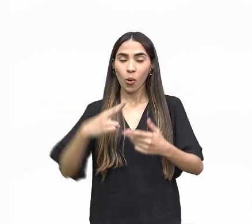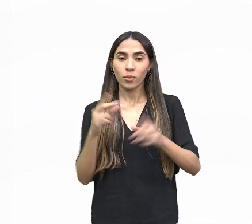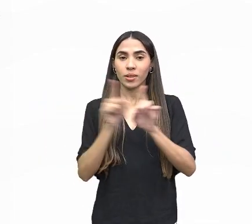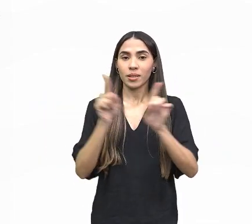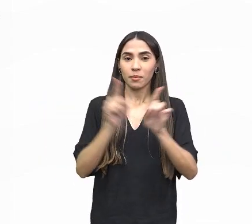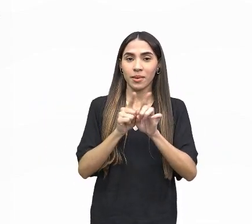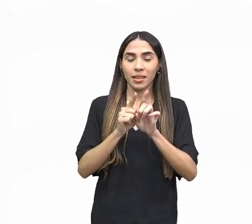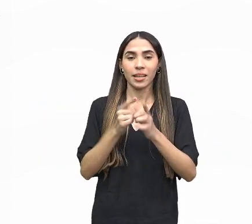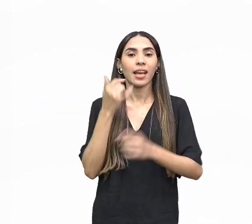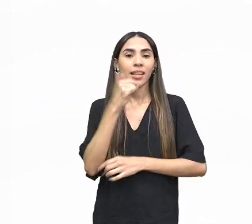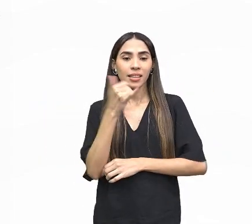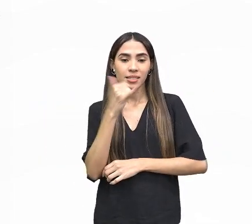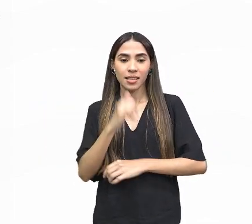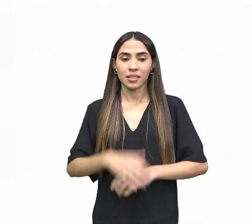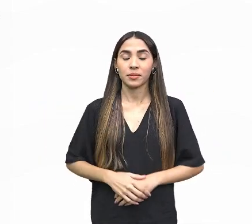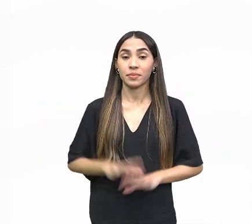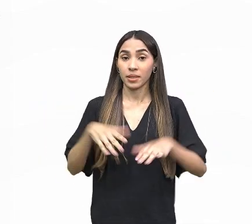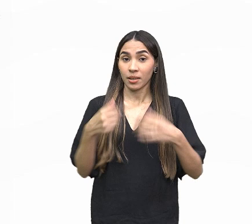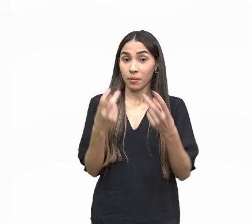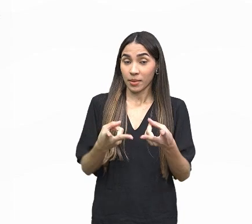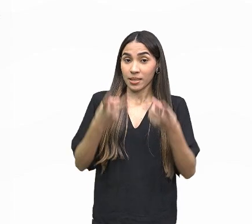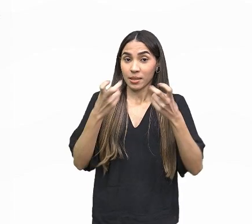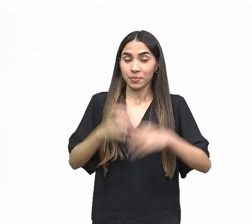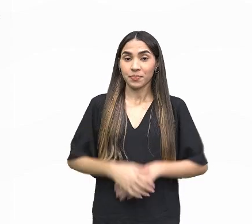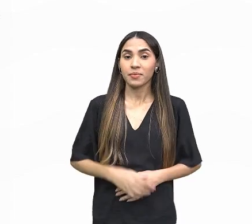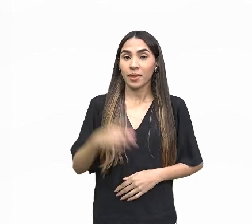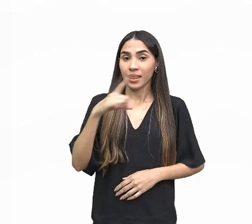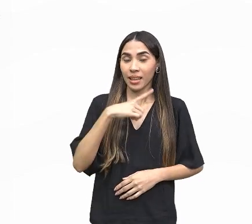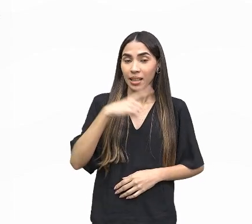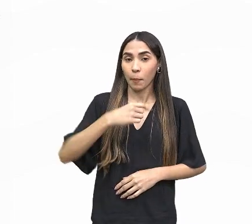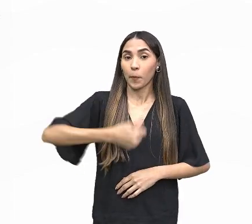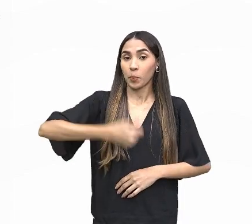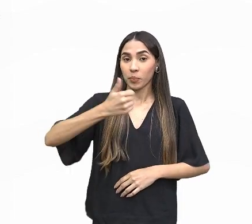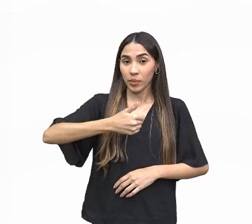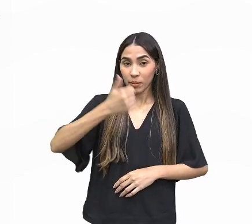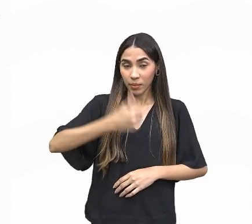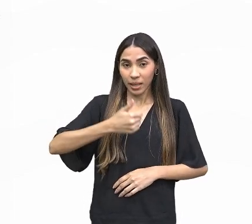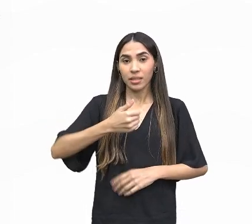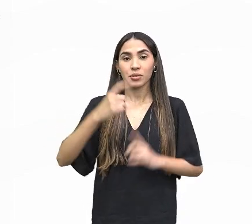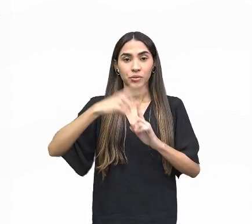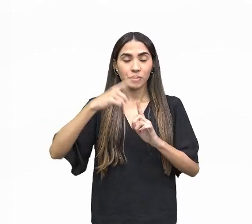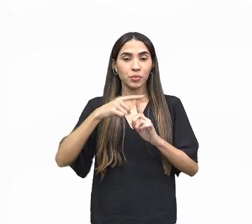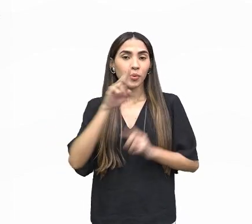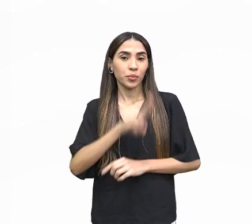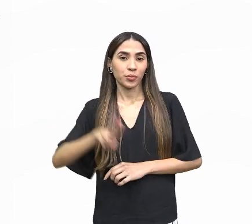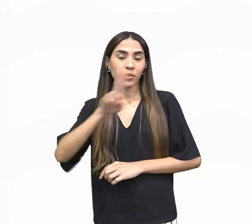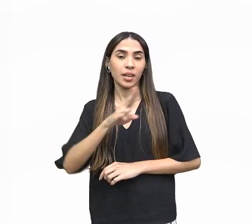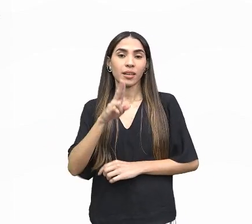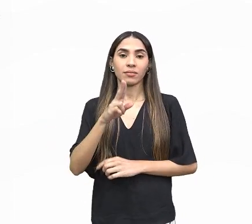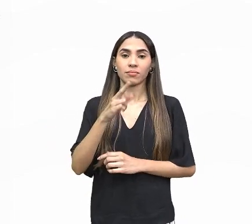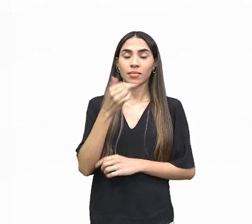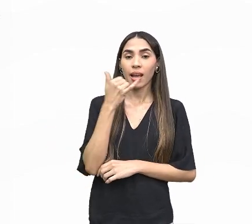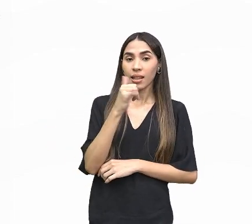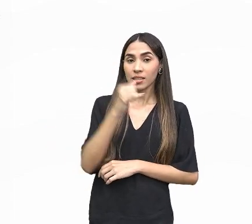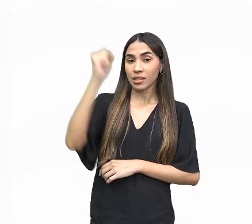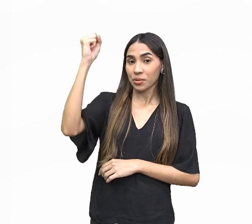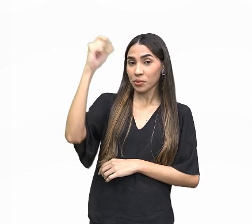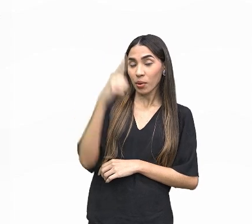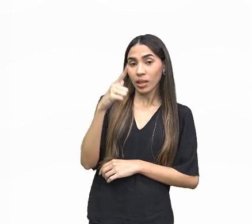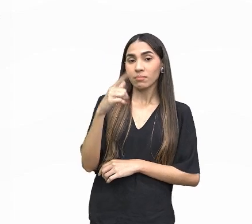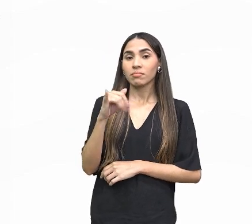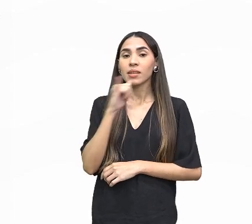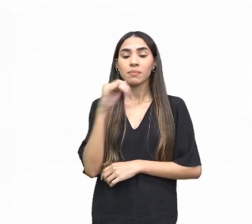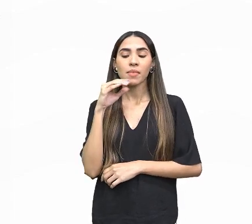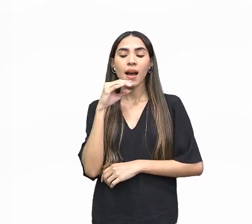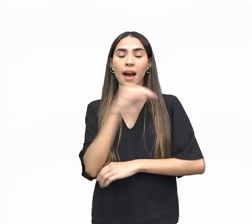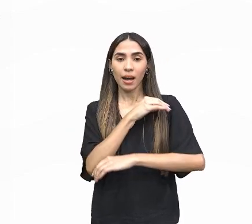geração de eletricidade. Então, veja só, nós temos a primeira forma aí de se utilizar a energia solar, é para aquecer